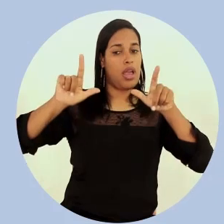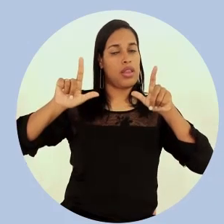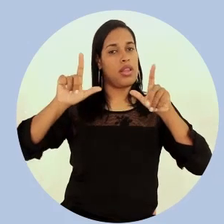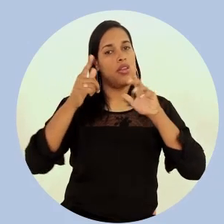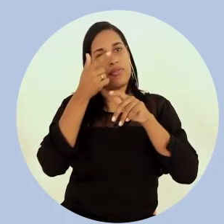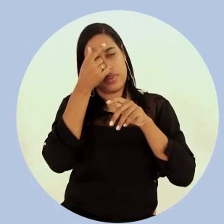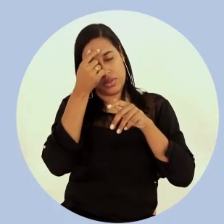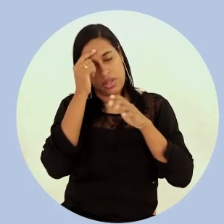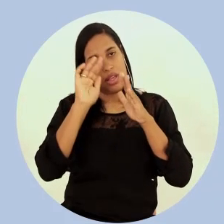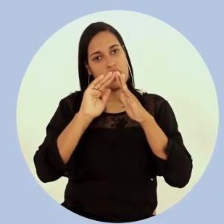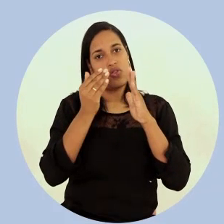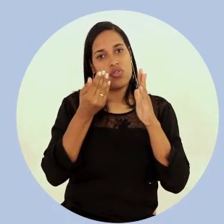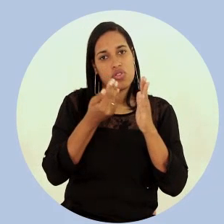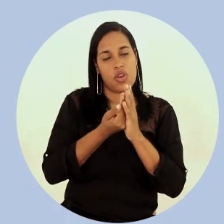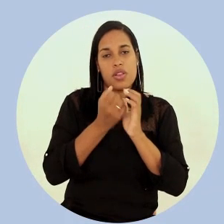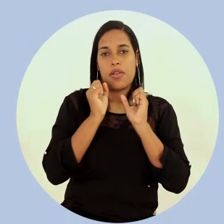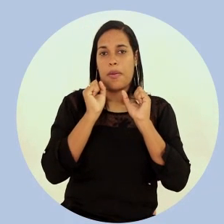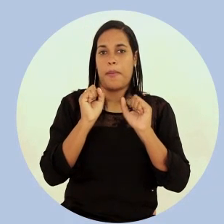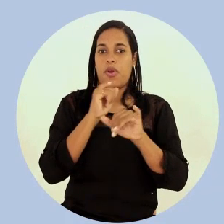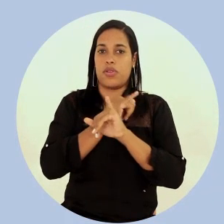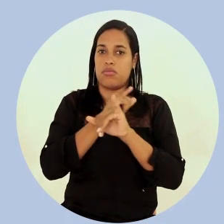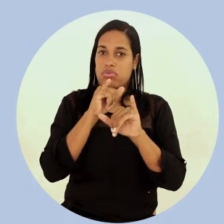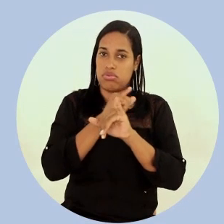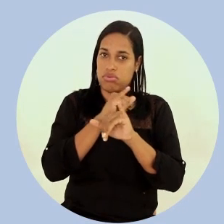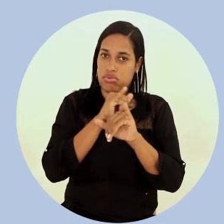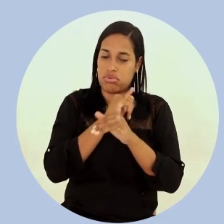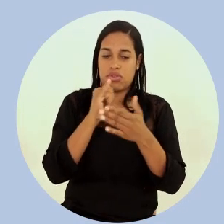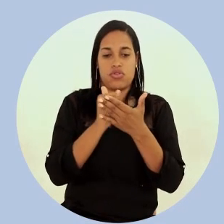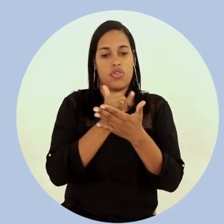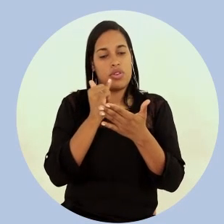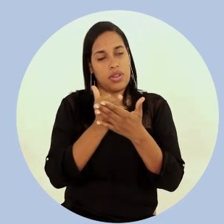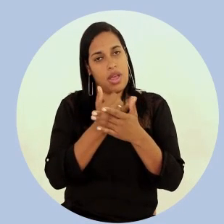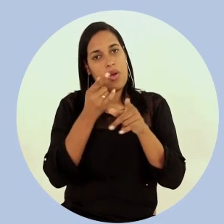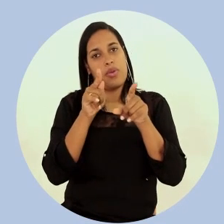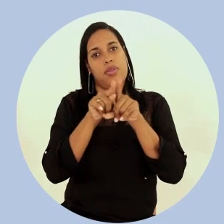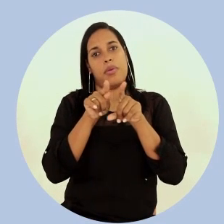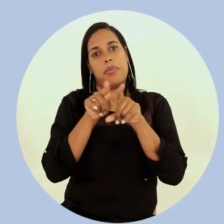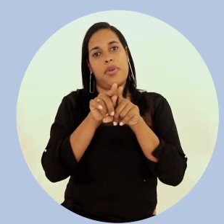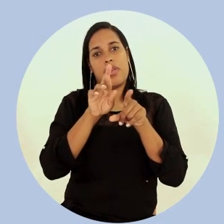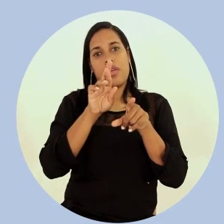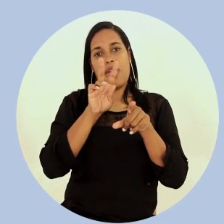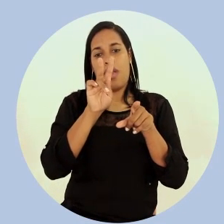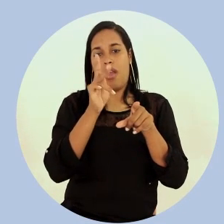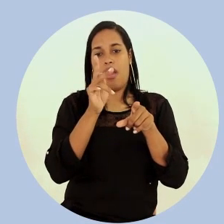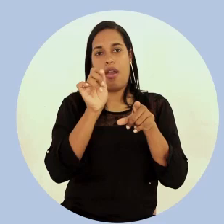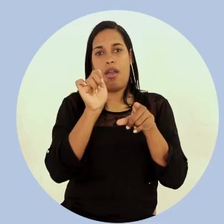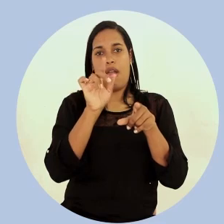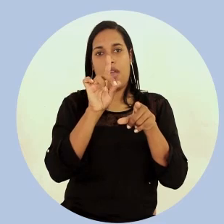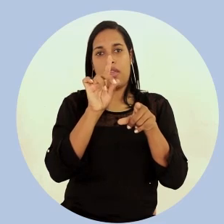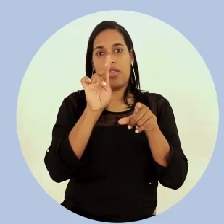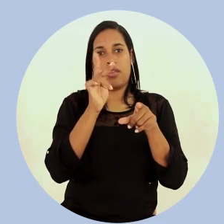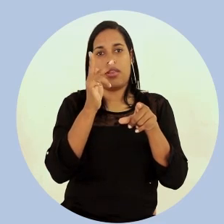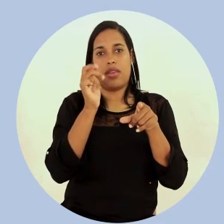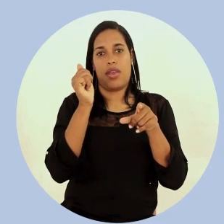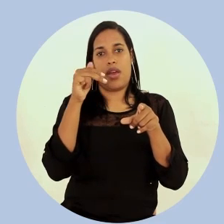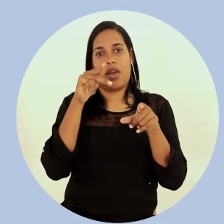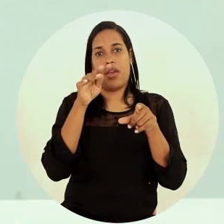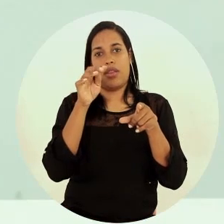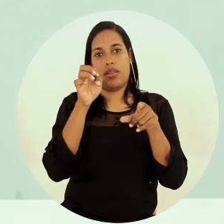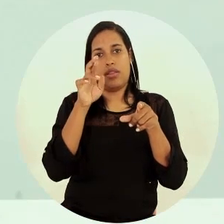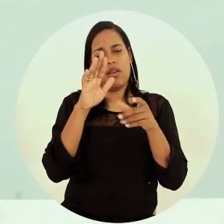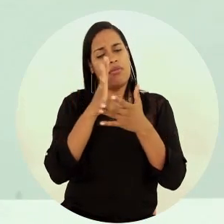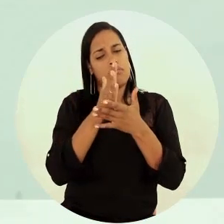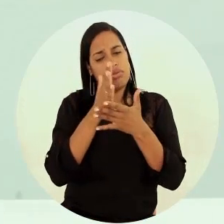ou escolas, pode-se usar anúncio em jornal, pode-se usar headhunter, que você vai ler no seu caderno o que